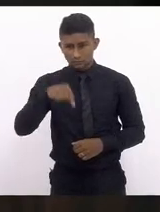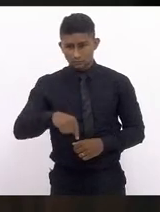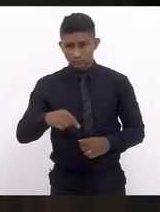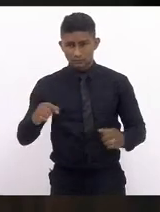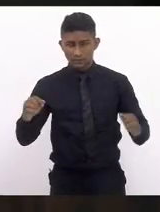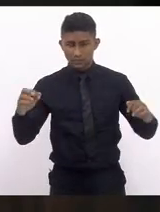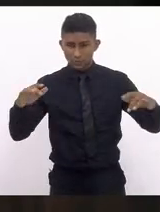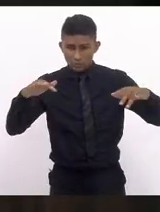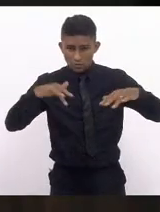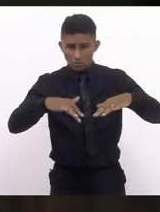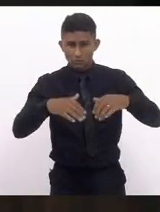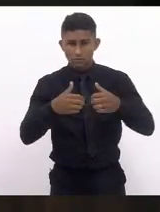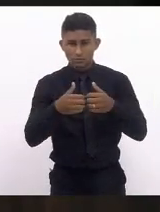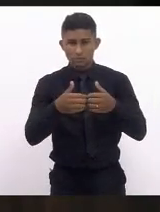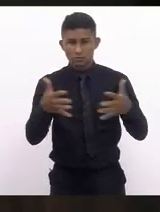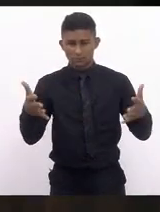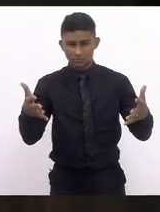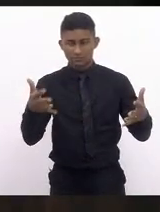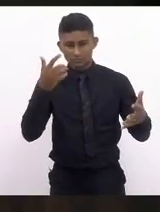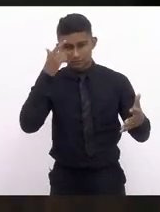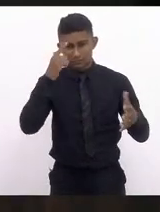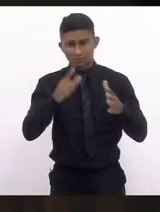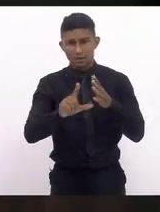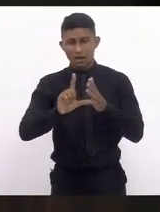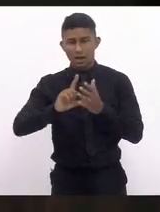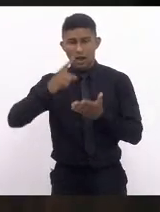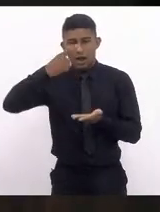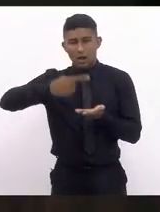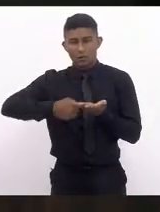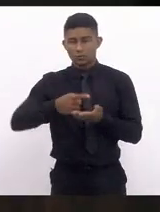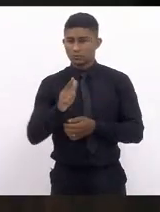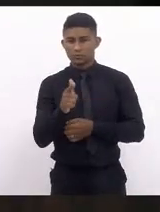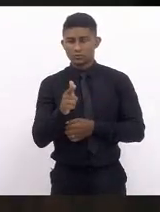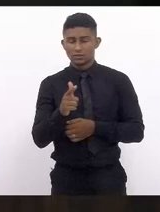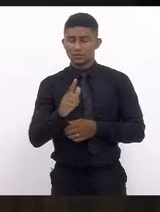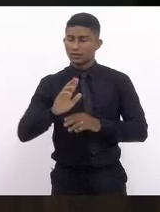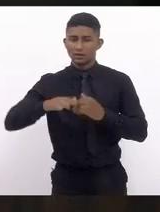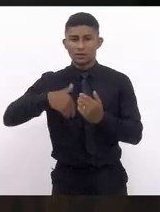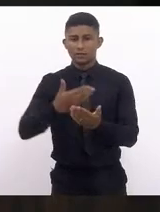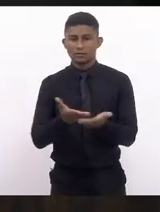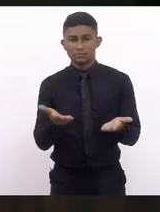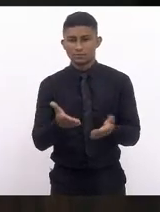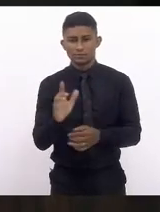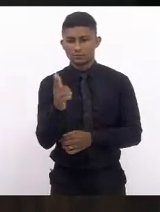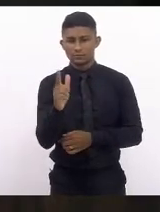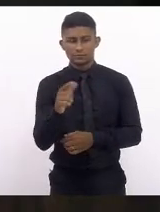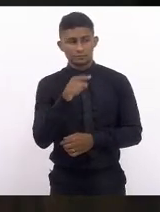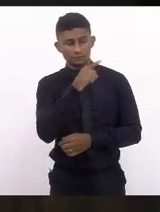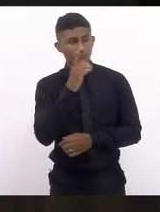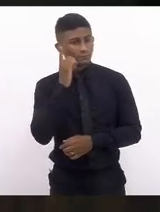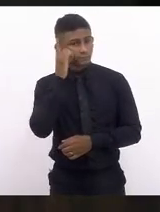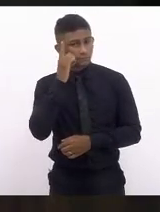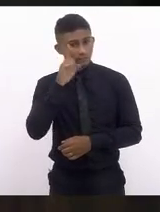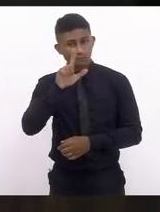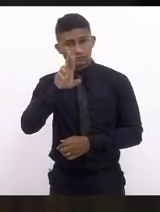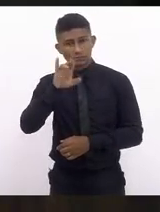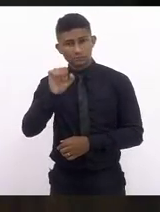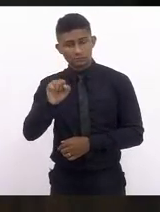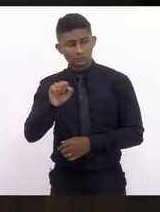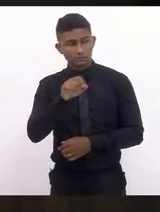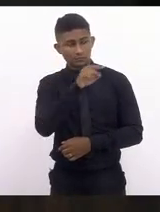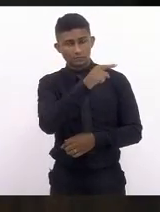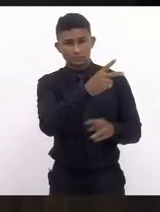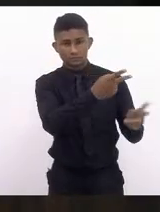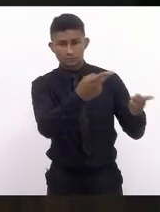começarmos a sessão ainda não tinha o acordo fechado como não tem Deputado Luiz Paulo foi lá no meu gabinete